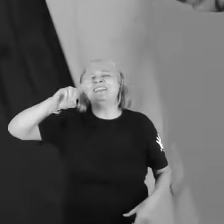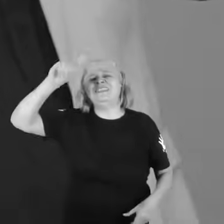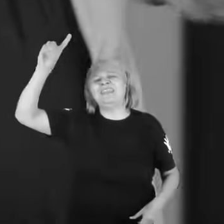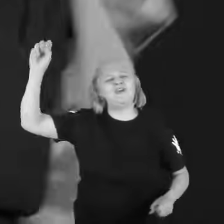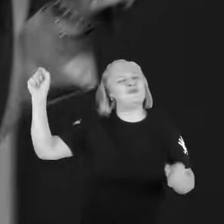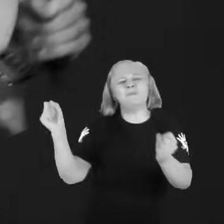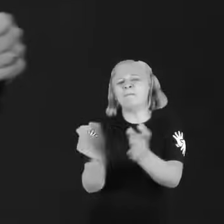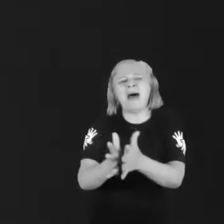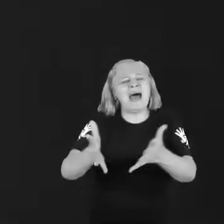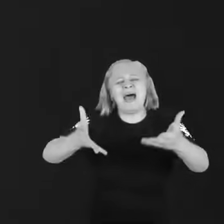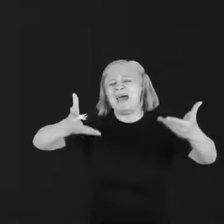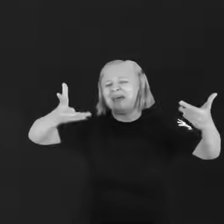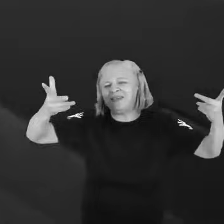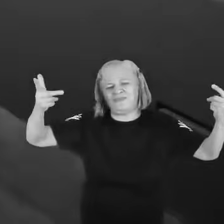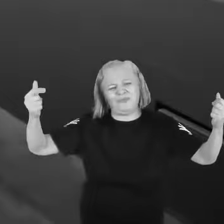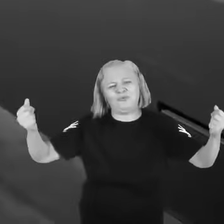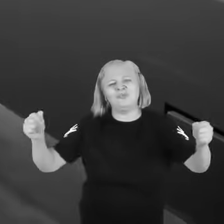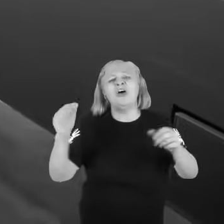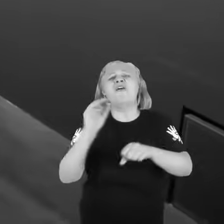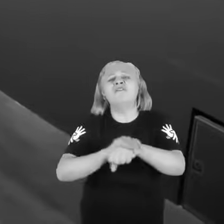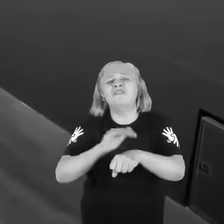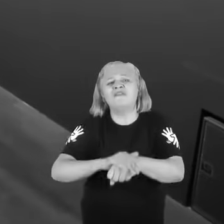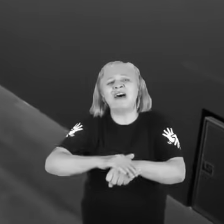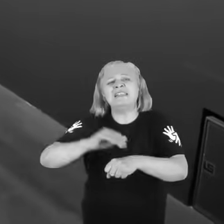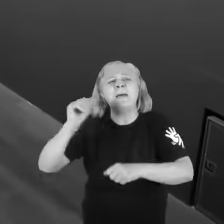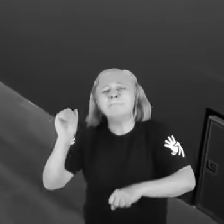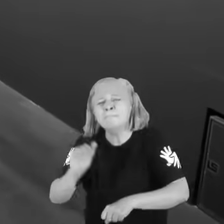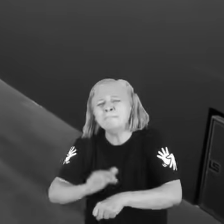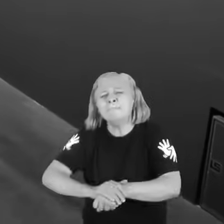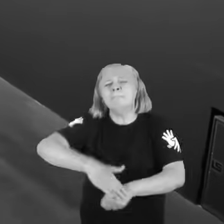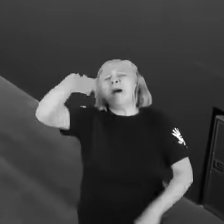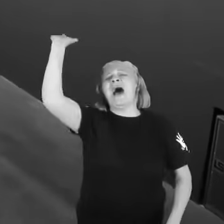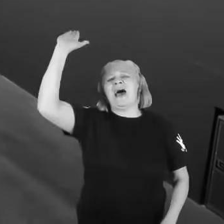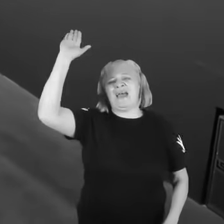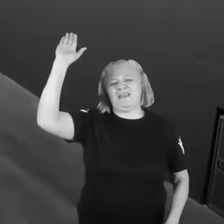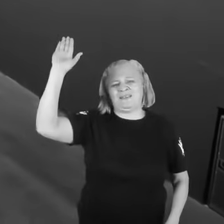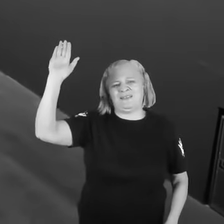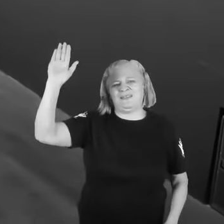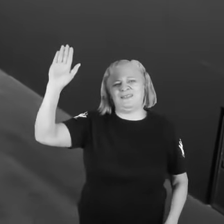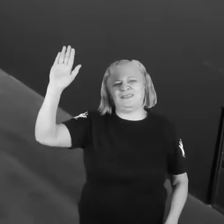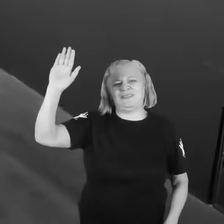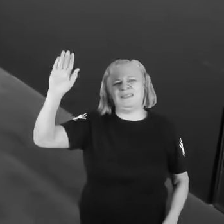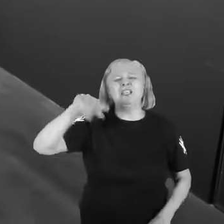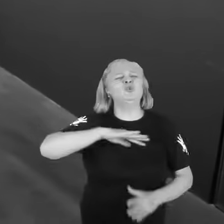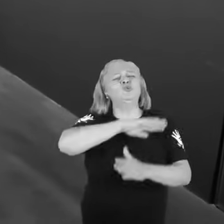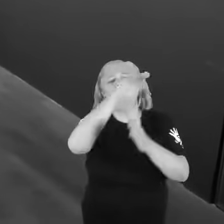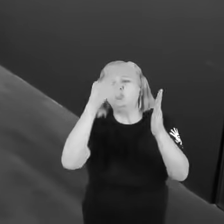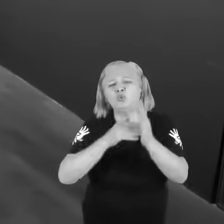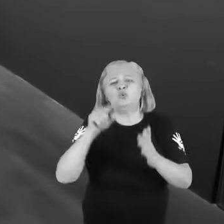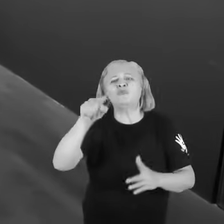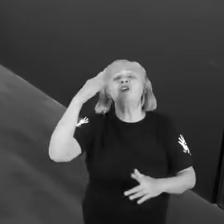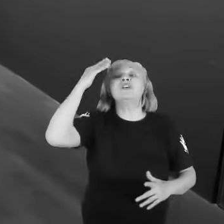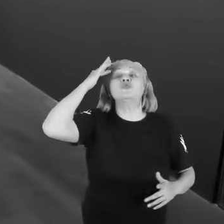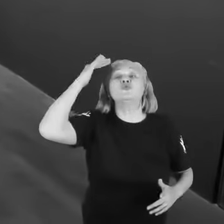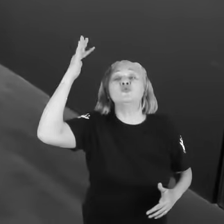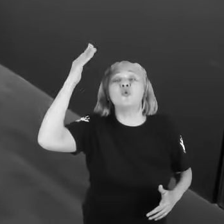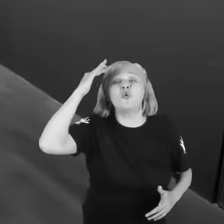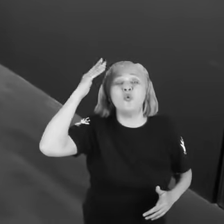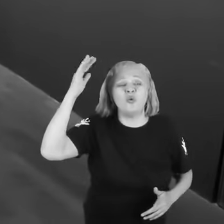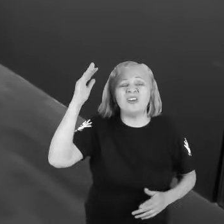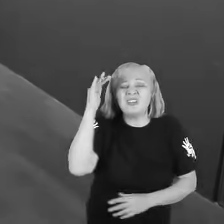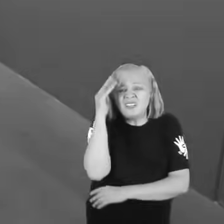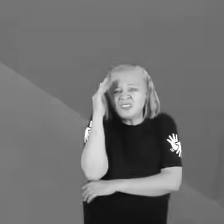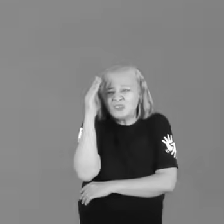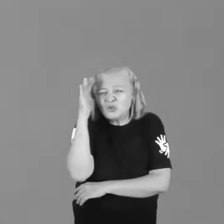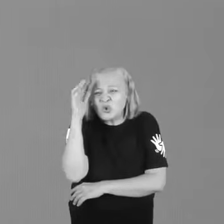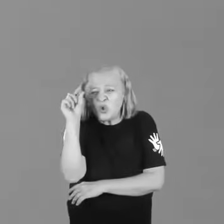infinitamente mais de tudo que você pensa, de tudo que você sonha. Sonhe grande. Essa mulher diz: